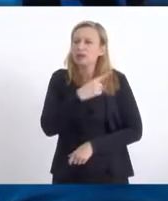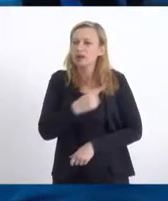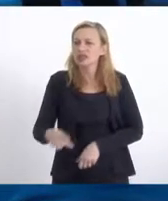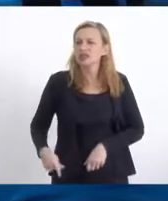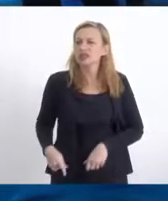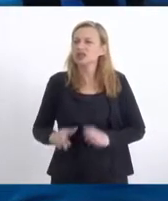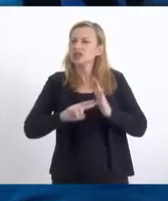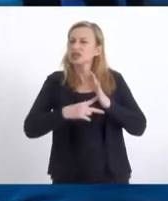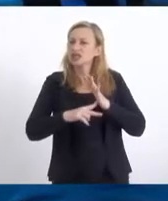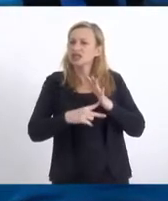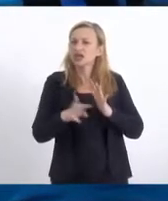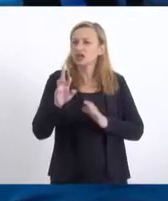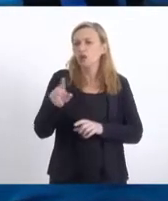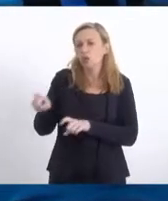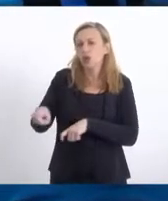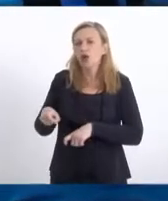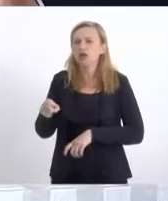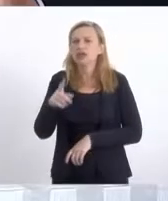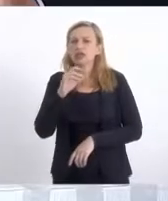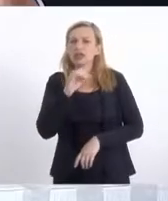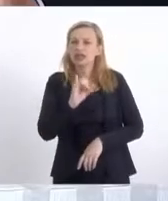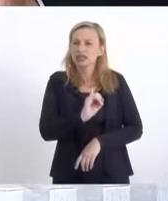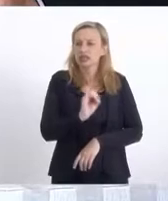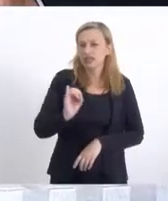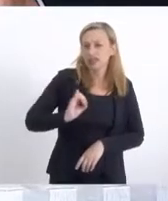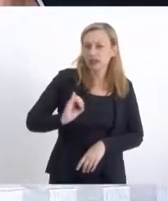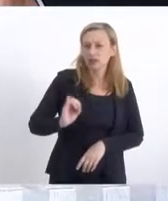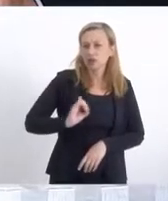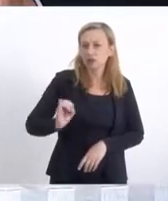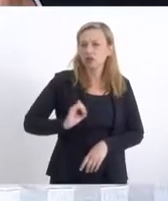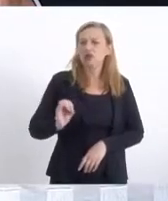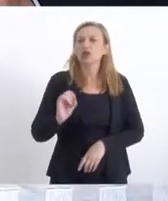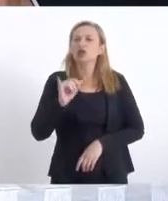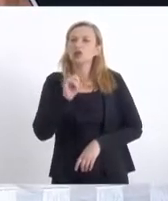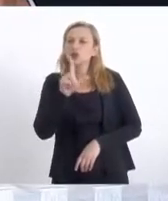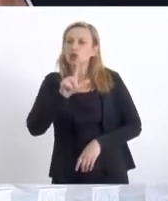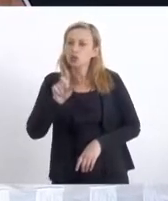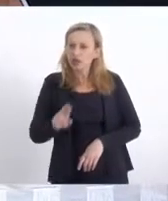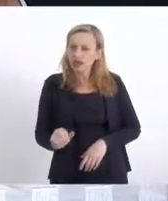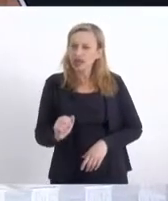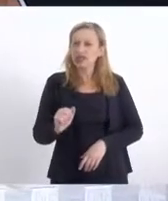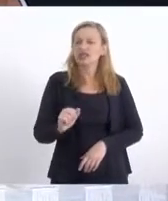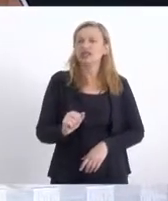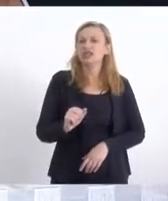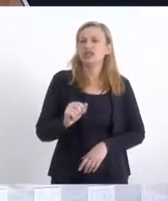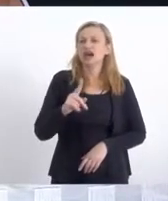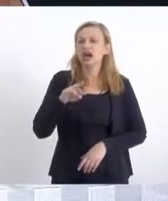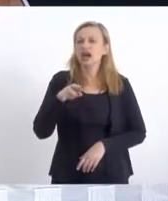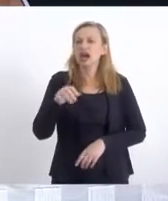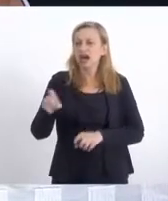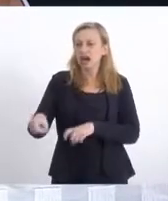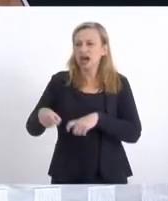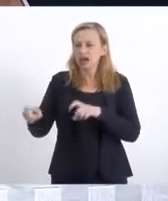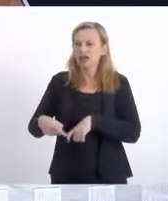do Sindicato Rural de Itaperuna, Luiz Carlos dos Santos, presidente da Cooperativa Agrícola de Talva, Levi José dos Santos, da